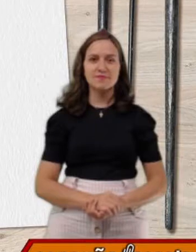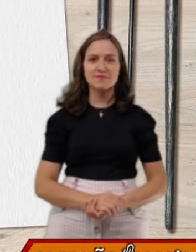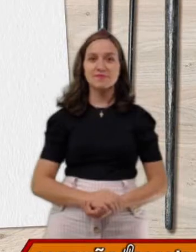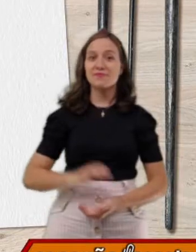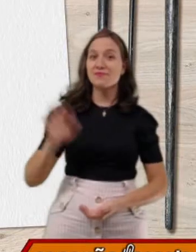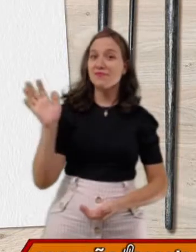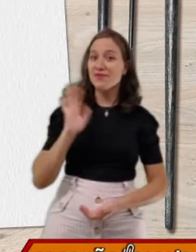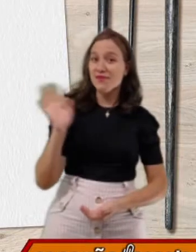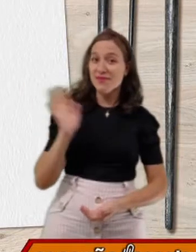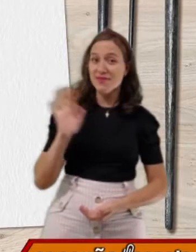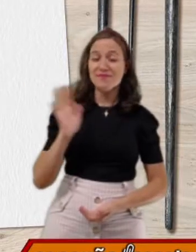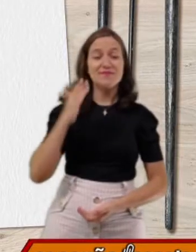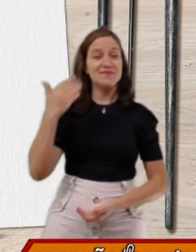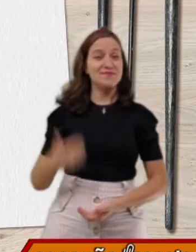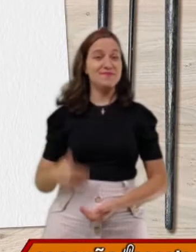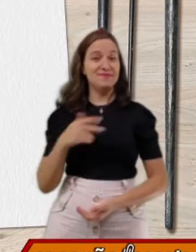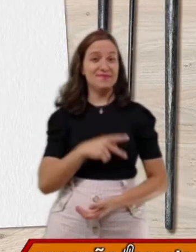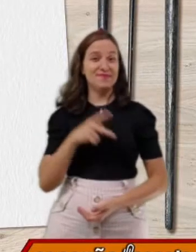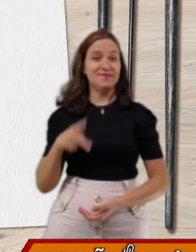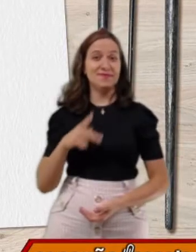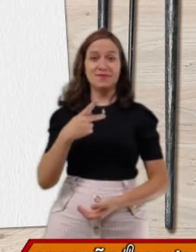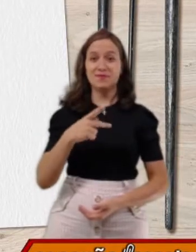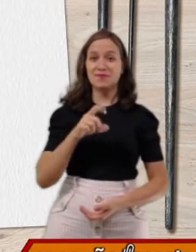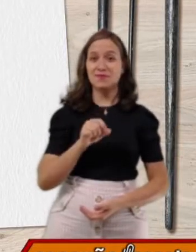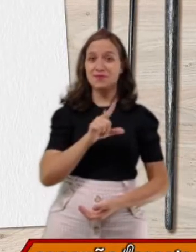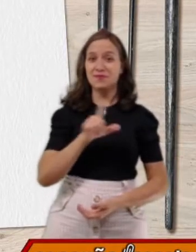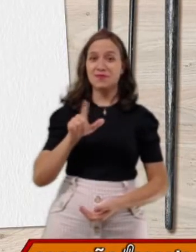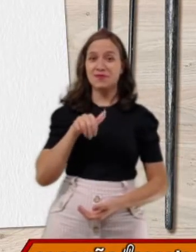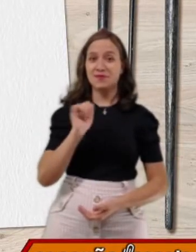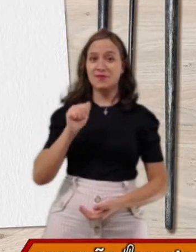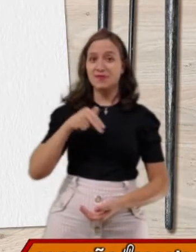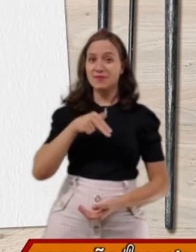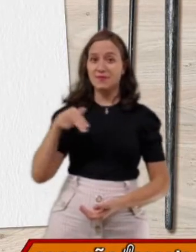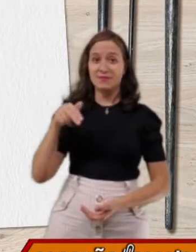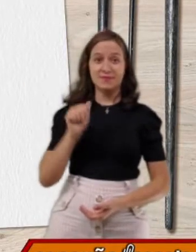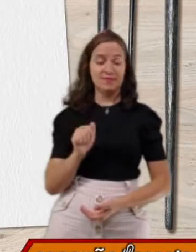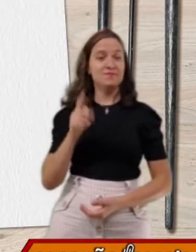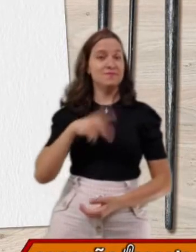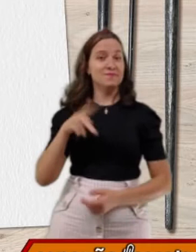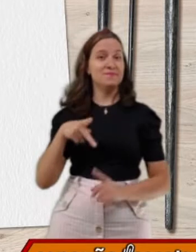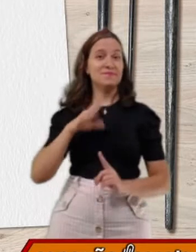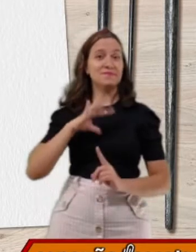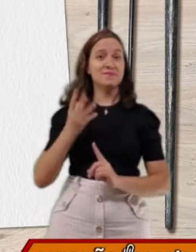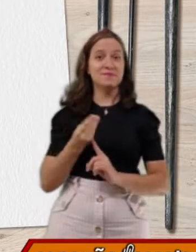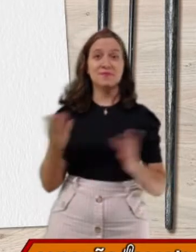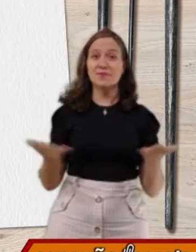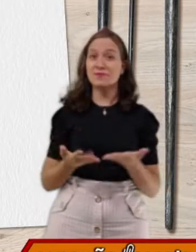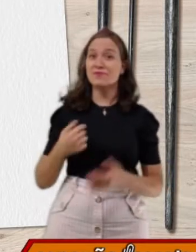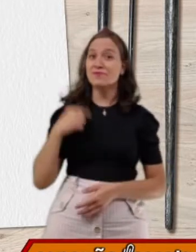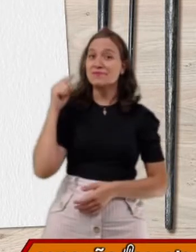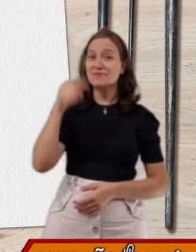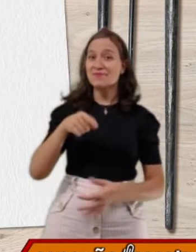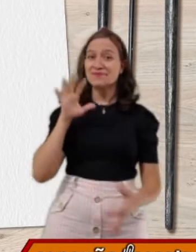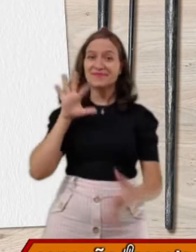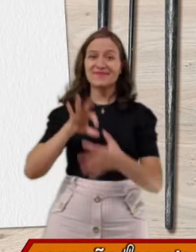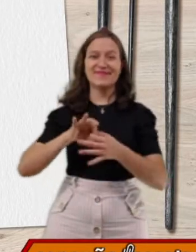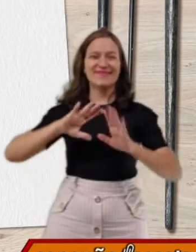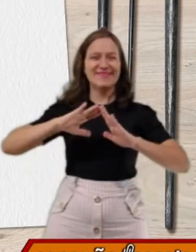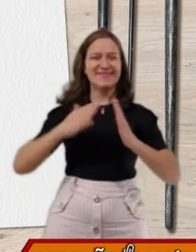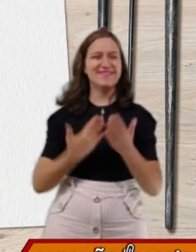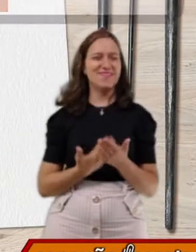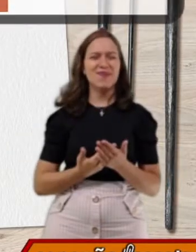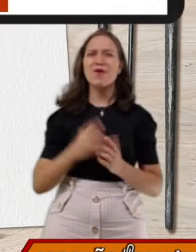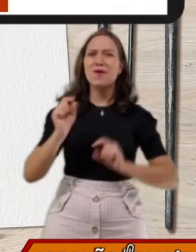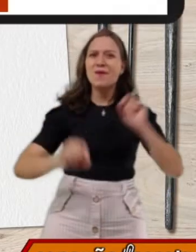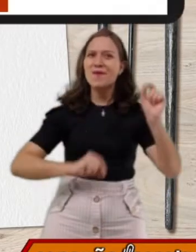Olá eu sou Poliana Brito professora de artes e eu estou aqui hoje pelo conexão escola para a gente falar